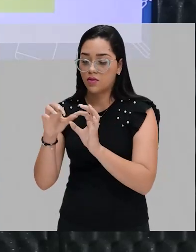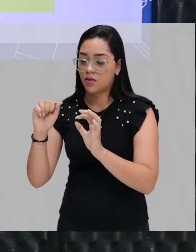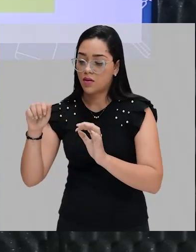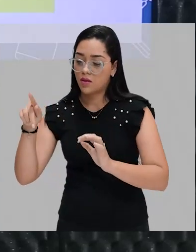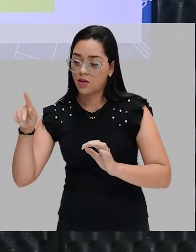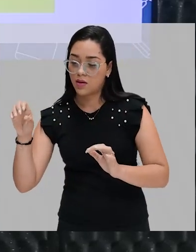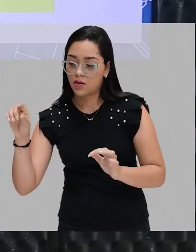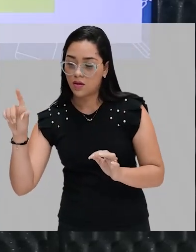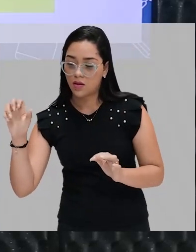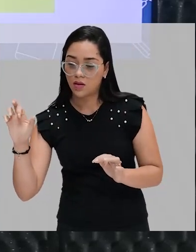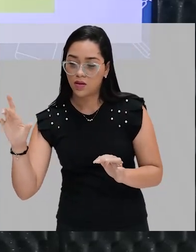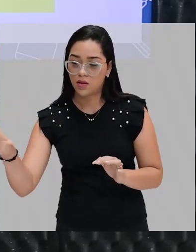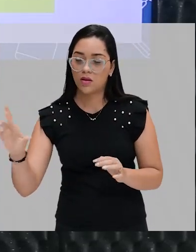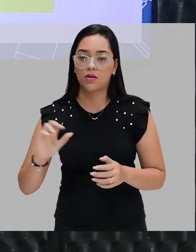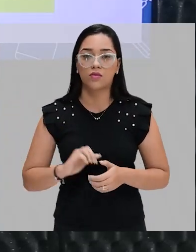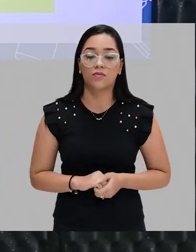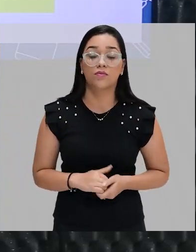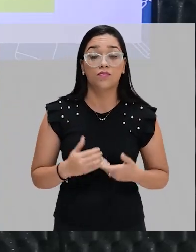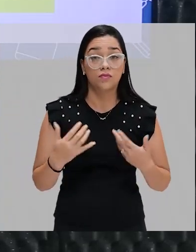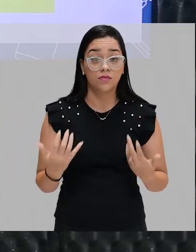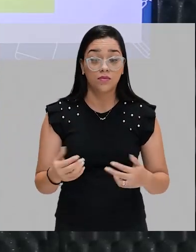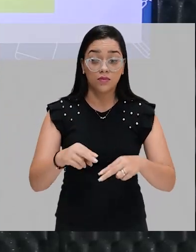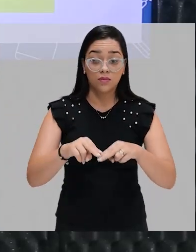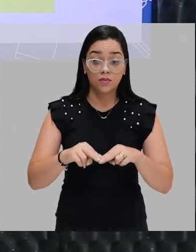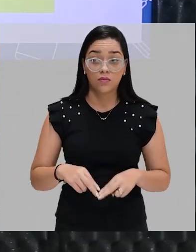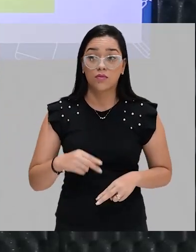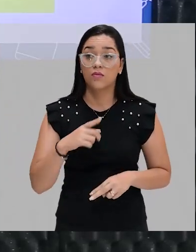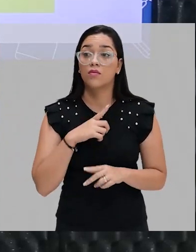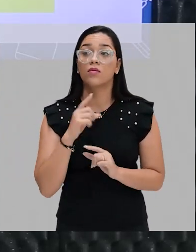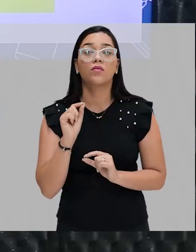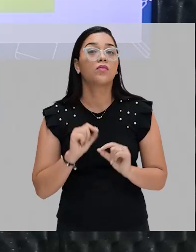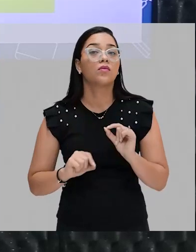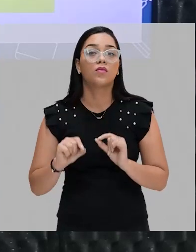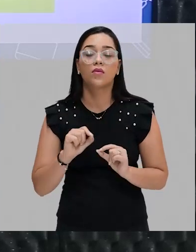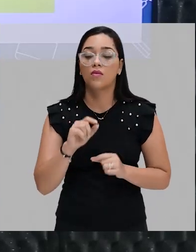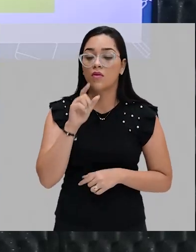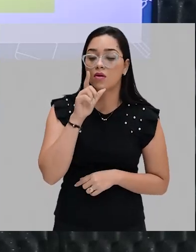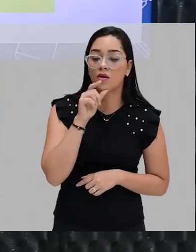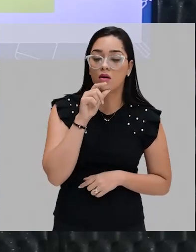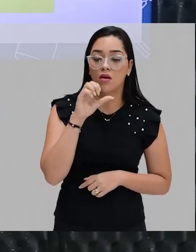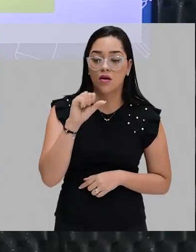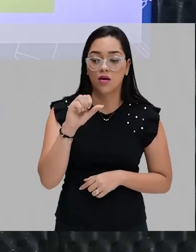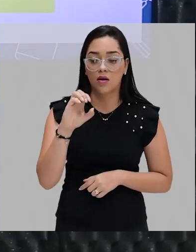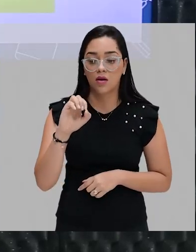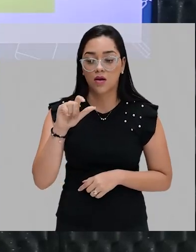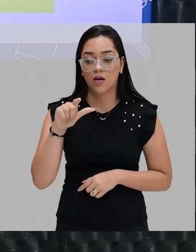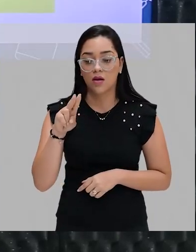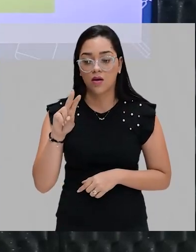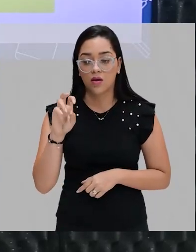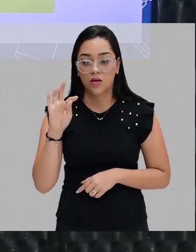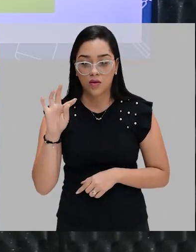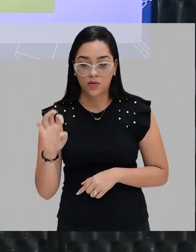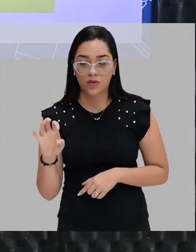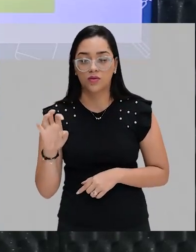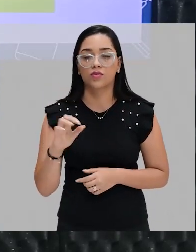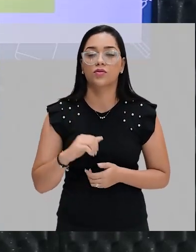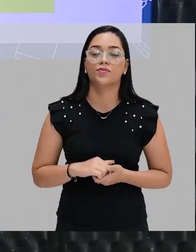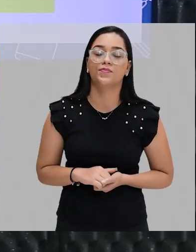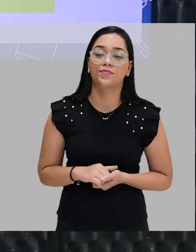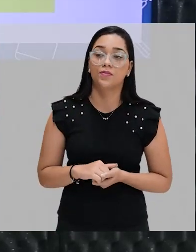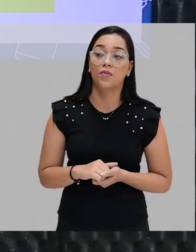muitas substâncias. Por esse motivo, a gente costuma chamar a água de solvente universal,